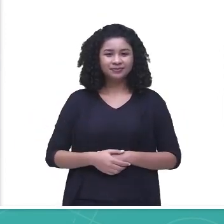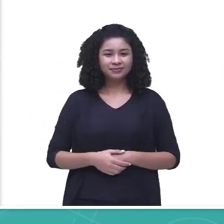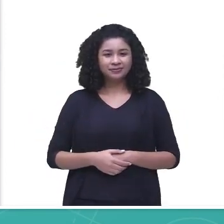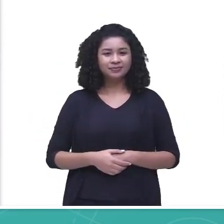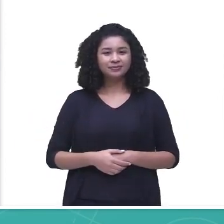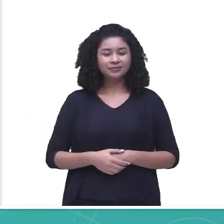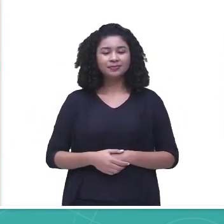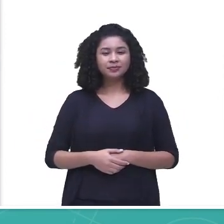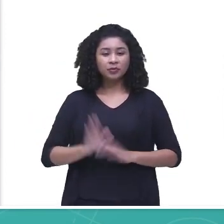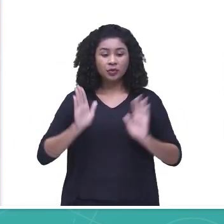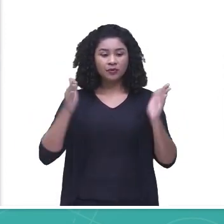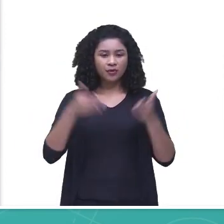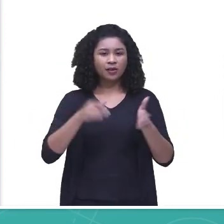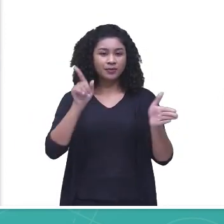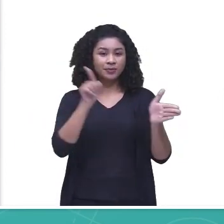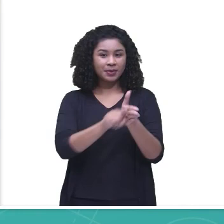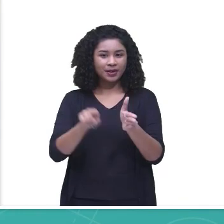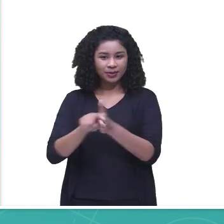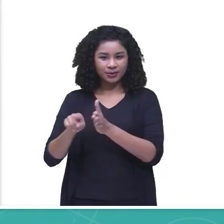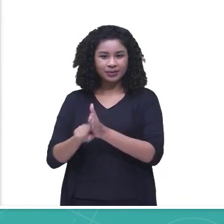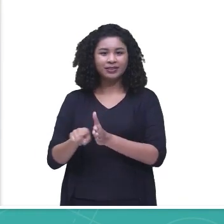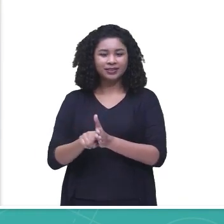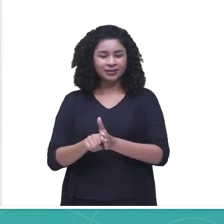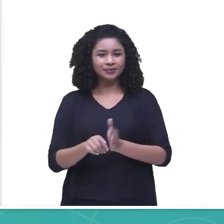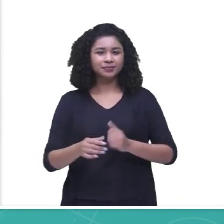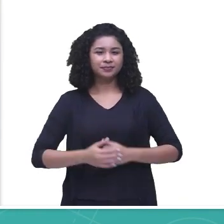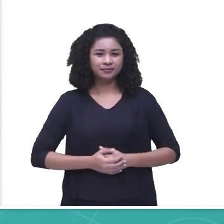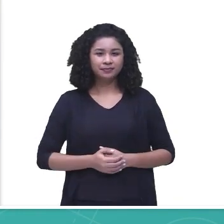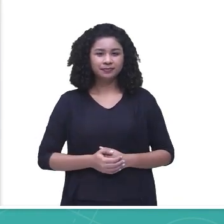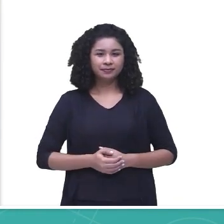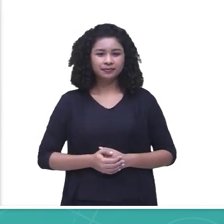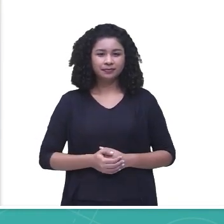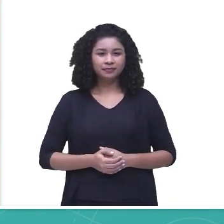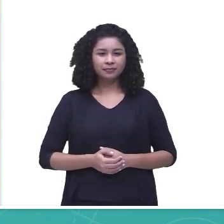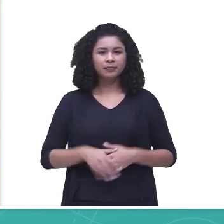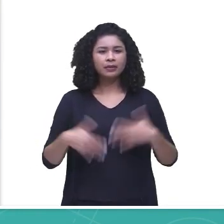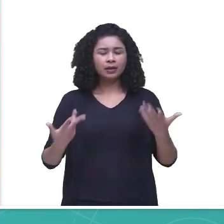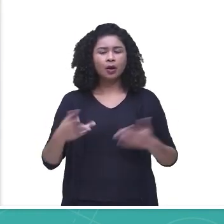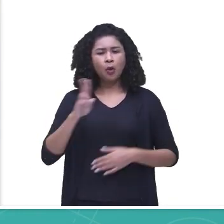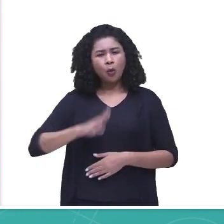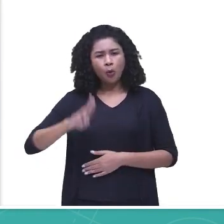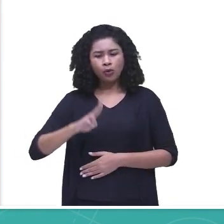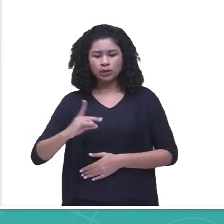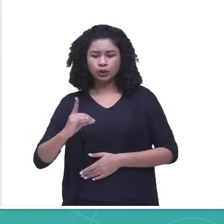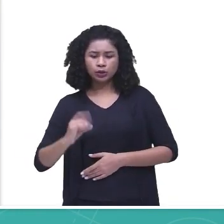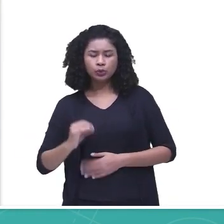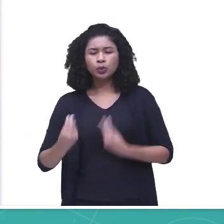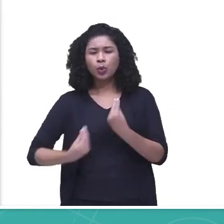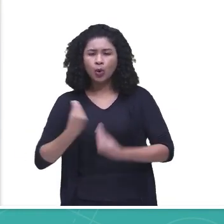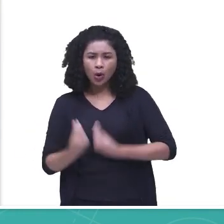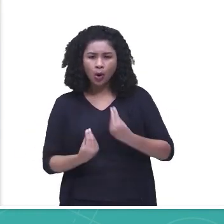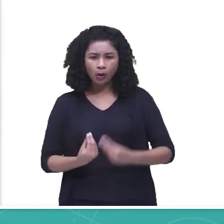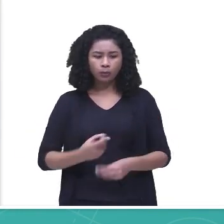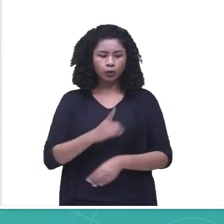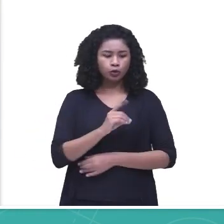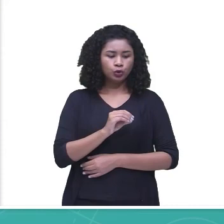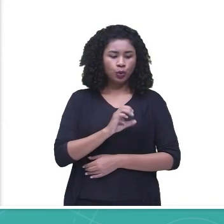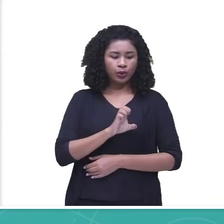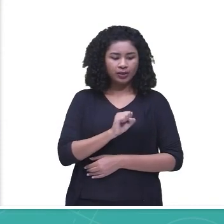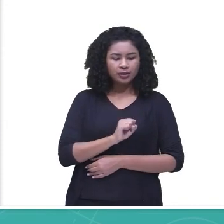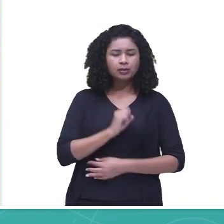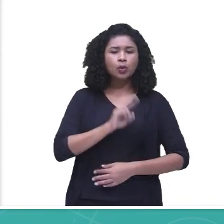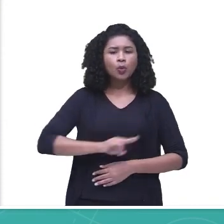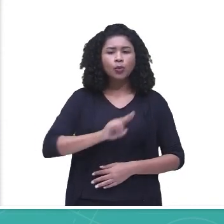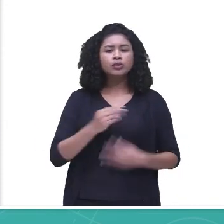à pergunta, né? Questions. Né? Quando nós utilizamos o do, quando nós utilizamos o does, né? Ficou bastante claro